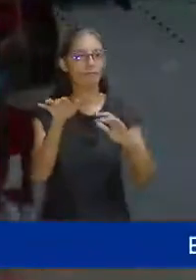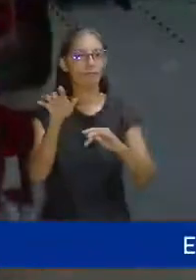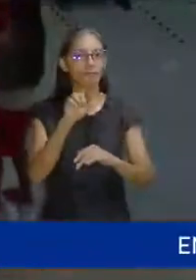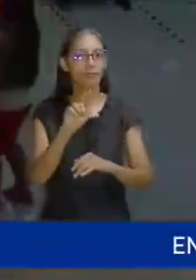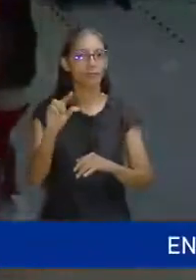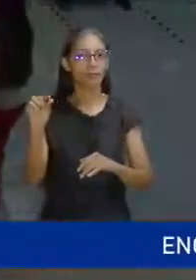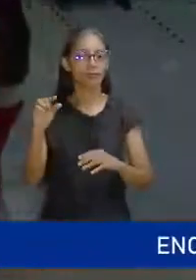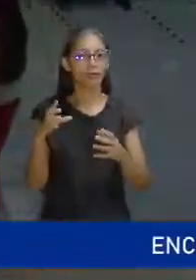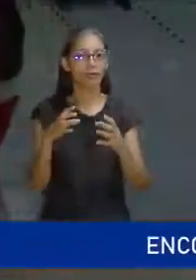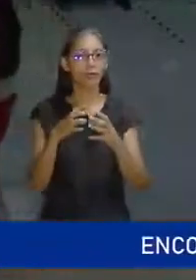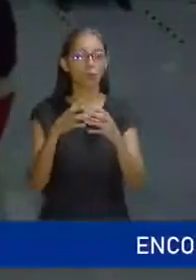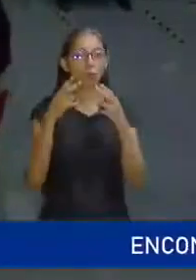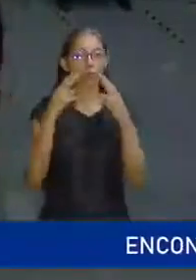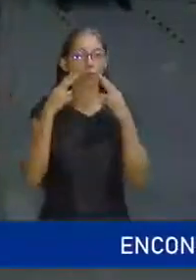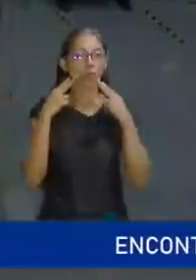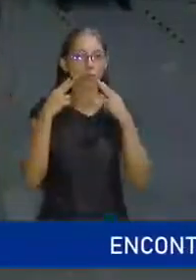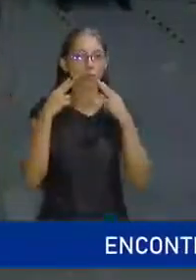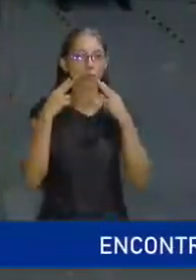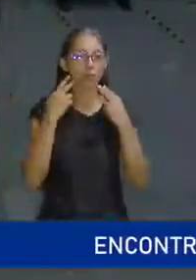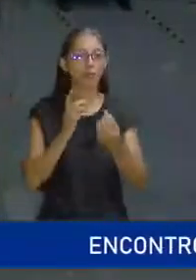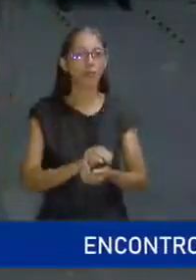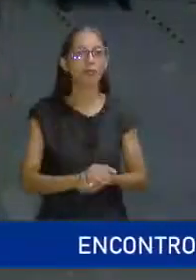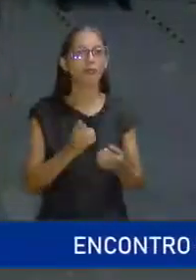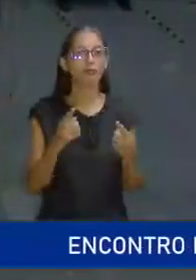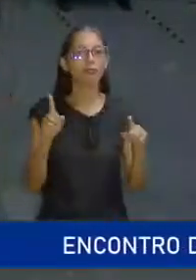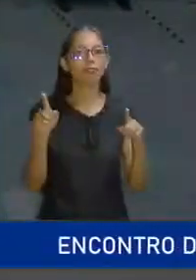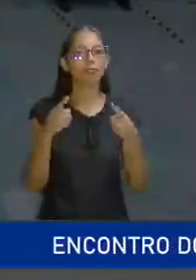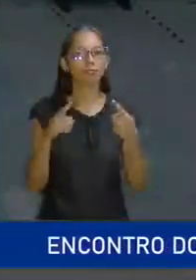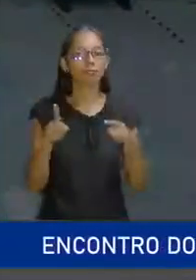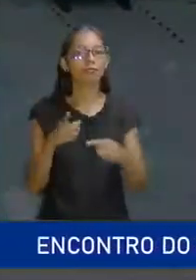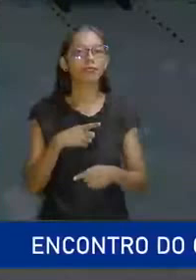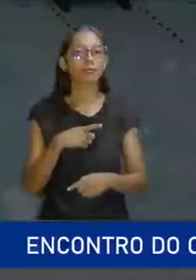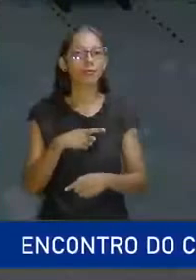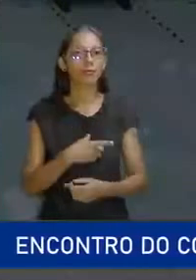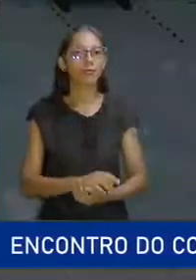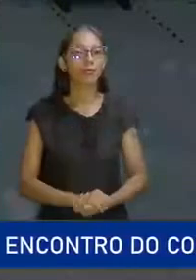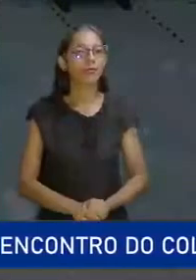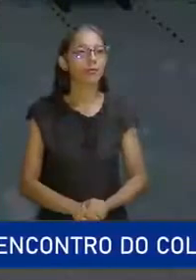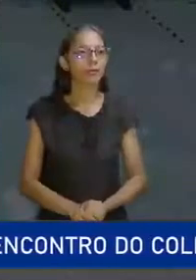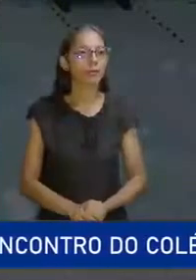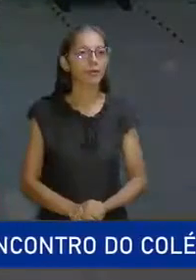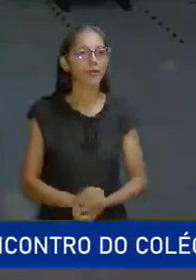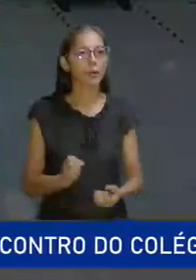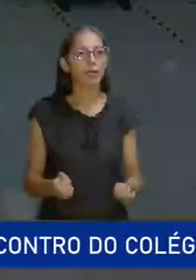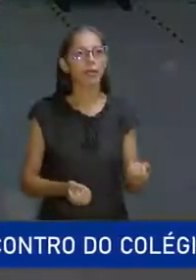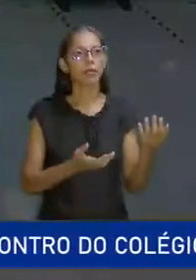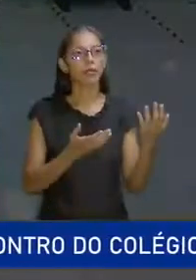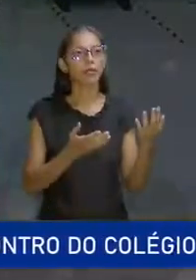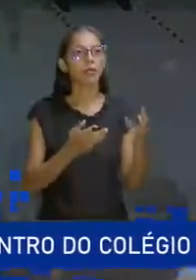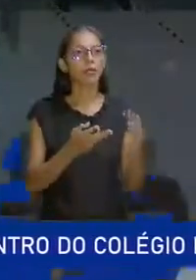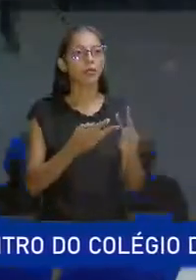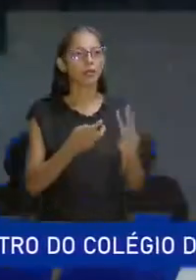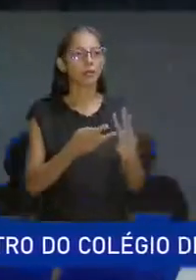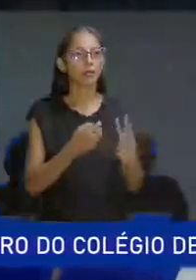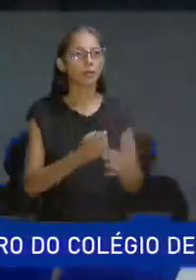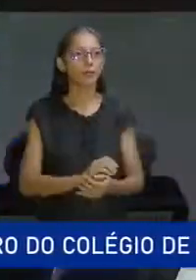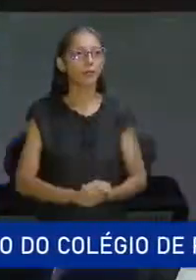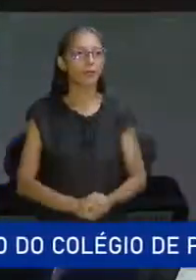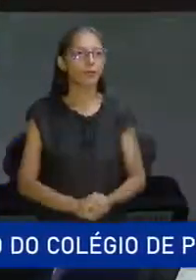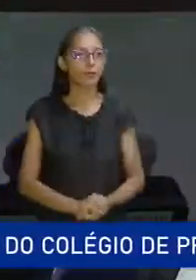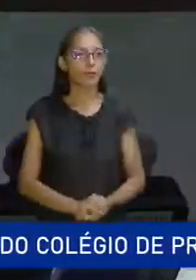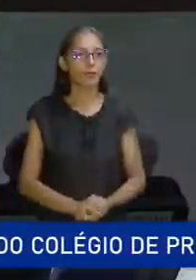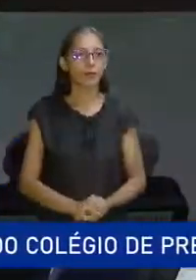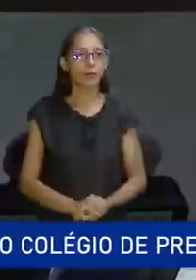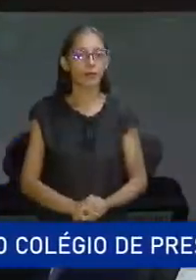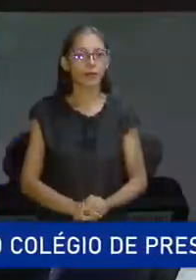O povo indígena se dirige ao fundo do auditório. Ao fundo, na lateral esquerda do auditório,